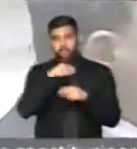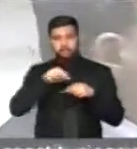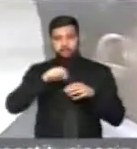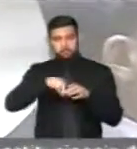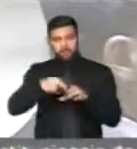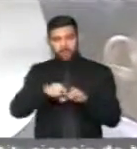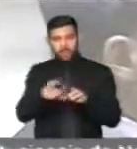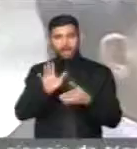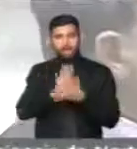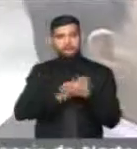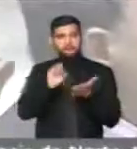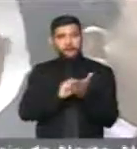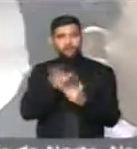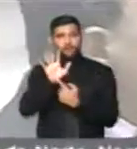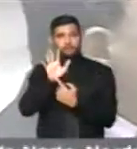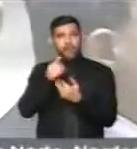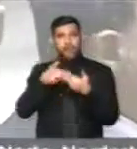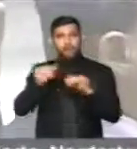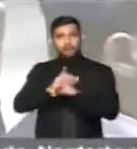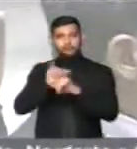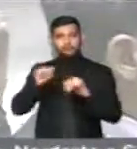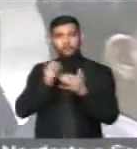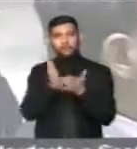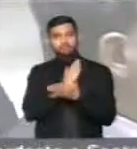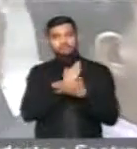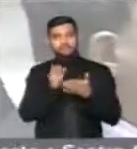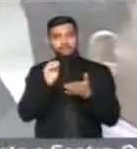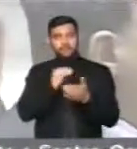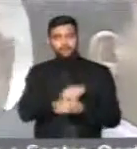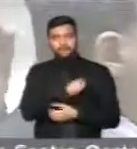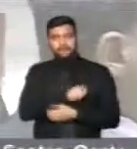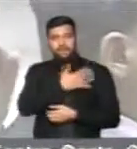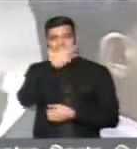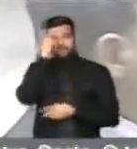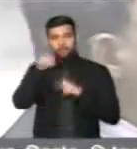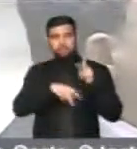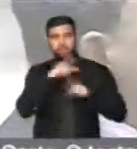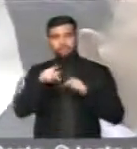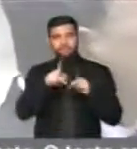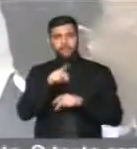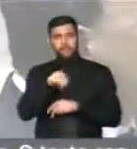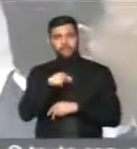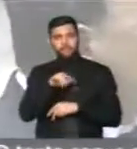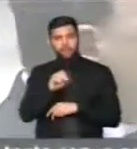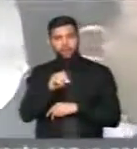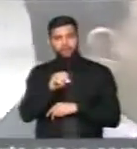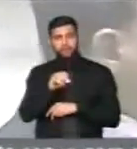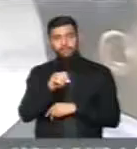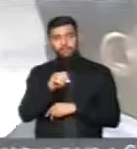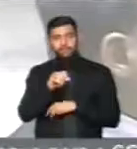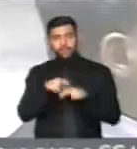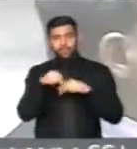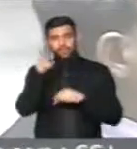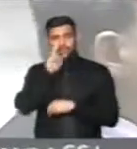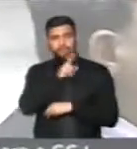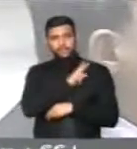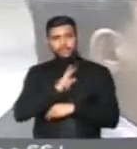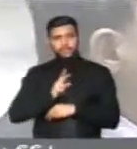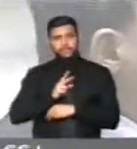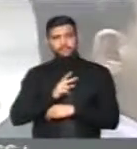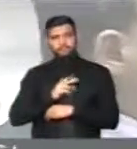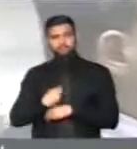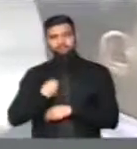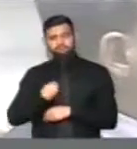nenhuma sinalização, colocando em risco a vida dos recifenses e dos pernambucanos. Então, senhor presidente, cabe